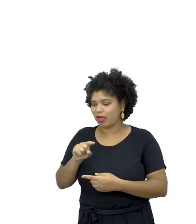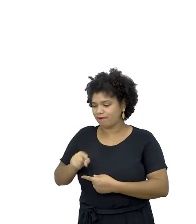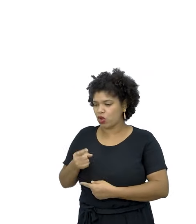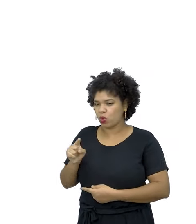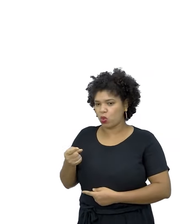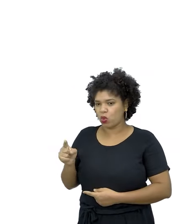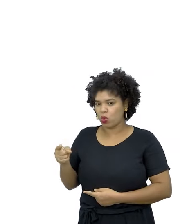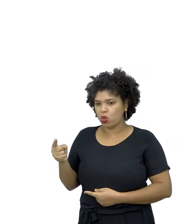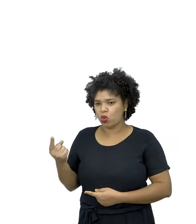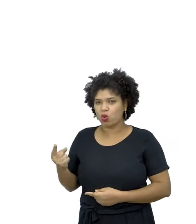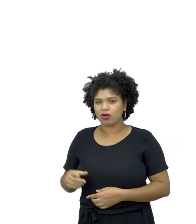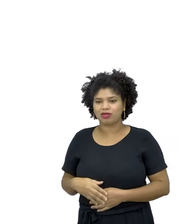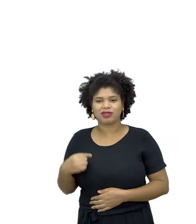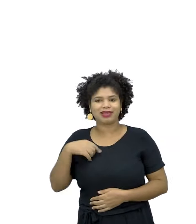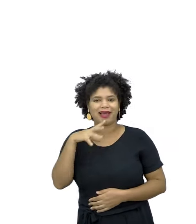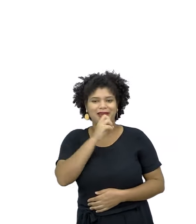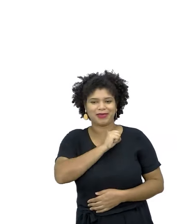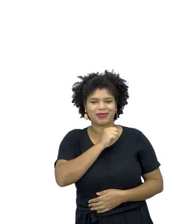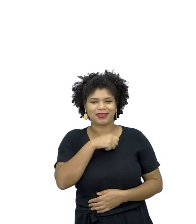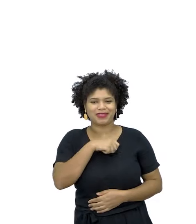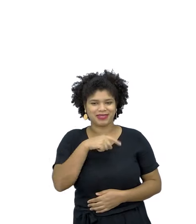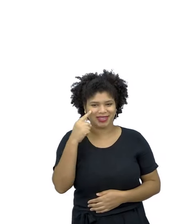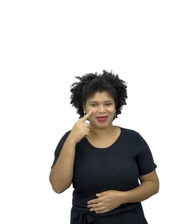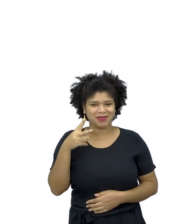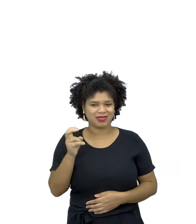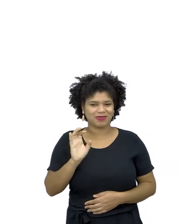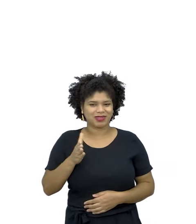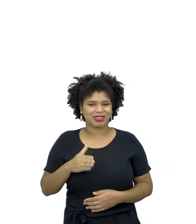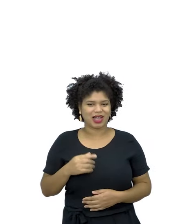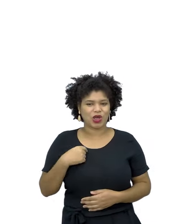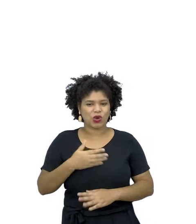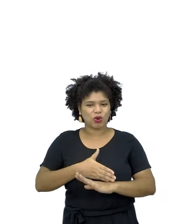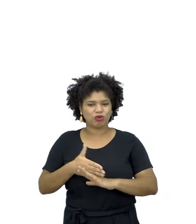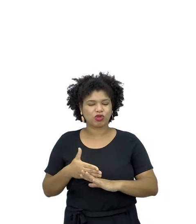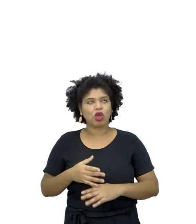nós usamos a vírgula. Não sei se vocês já observaram. Eu coloco lá